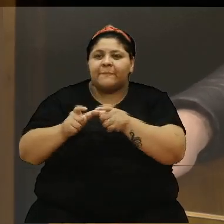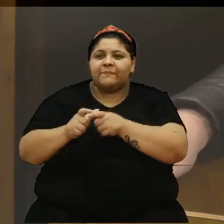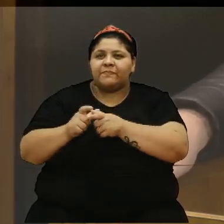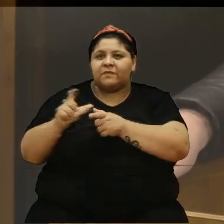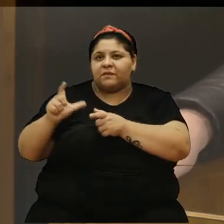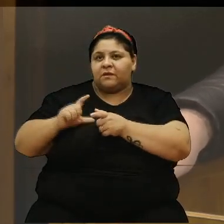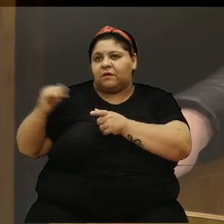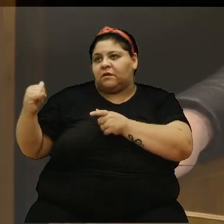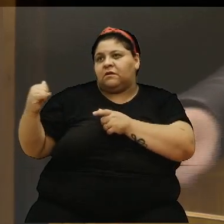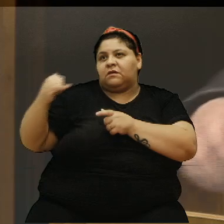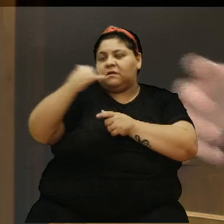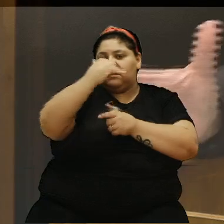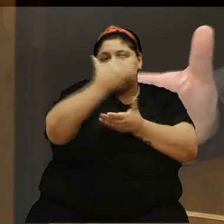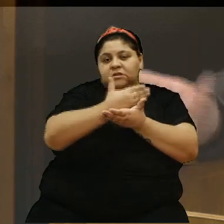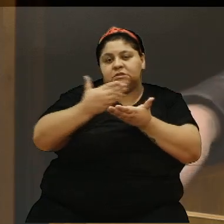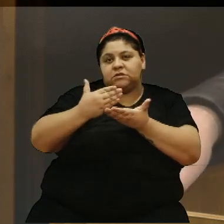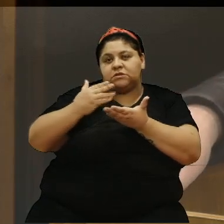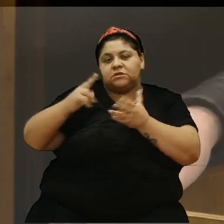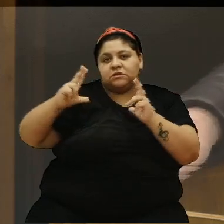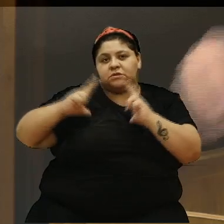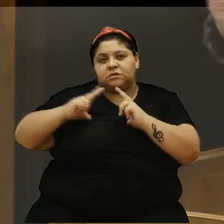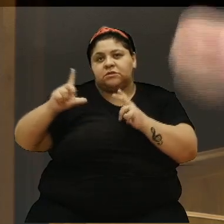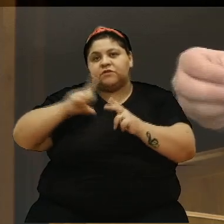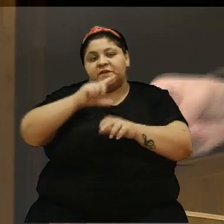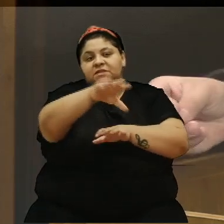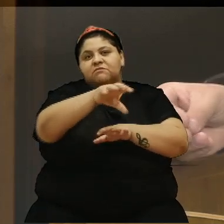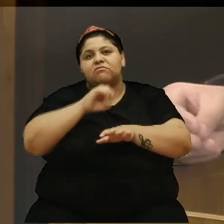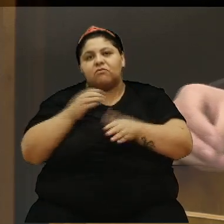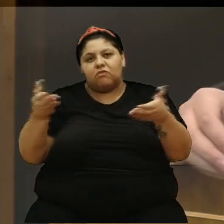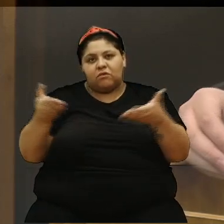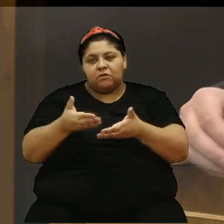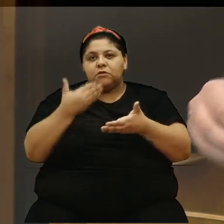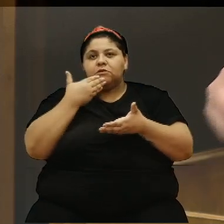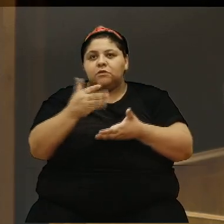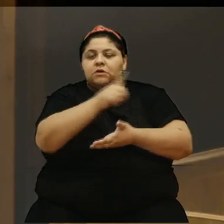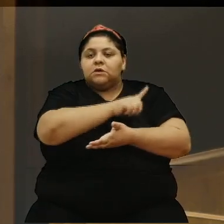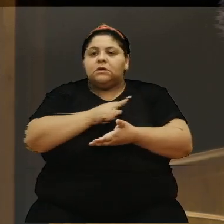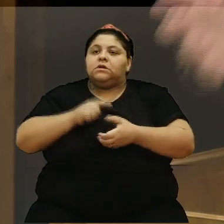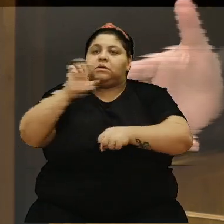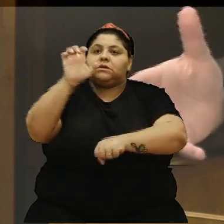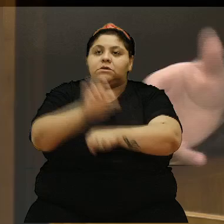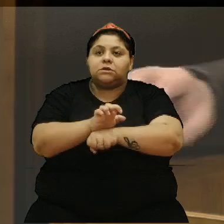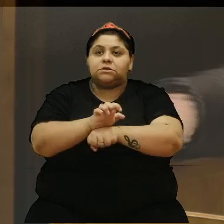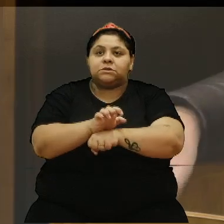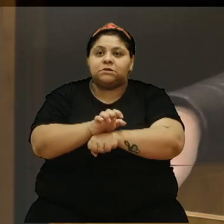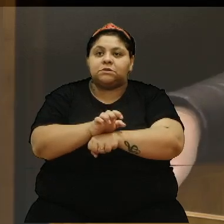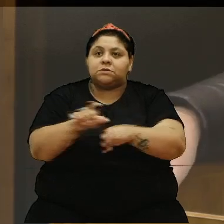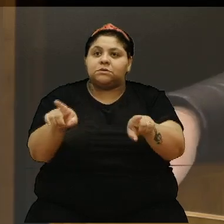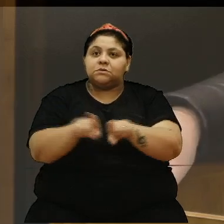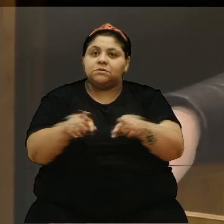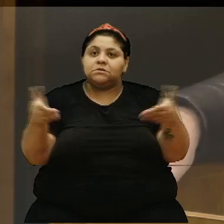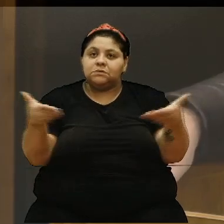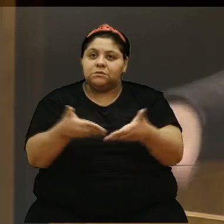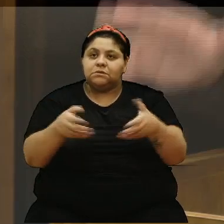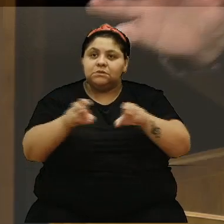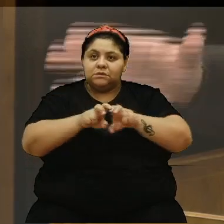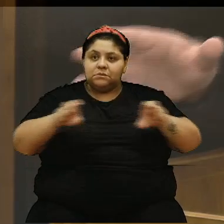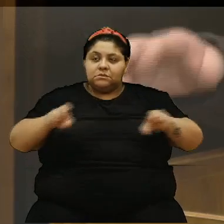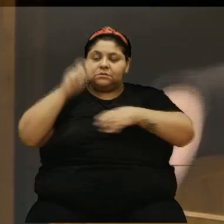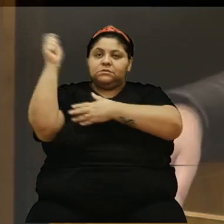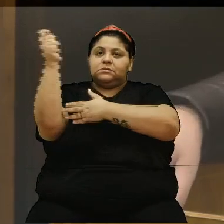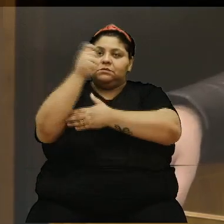uma aeronave da iniciativa privada, tivessem esse socorro. Então, fica aqui o nosso apelo ao governo do estado. Eu oficiarei também os nossos deputados da bancada gaúcha